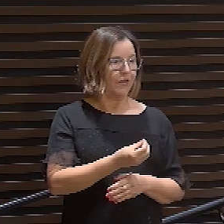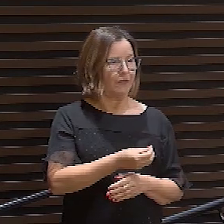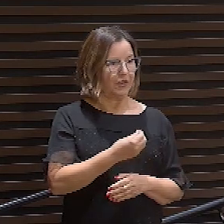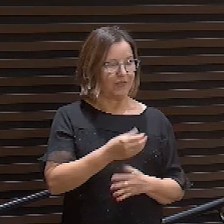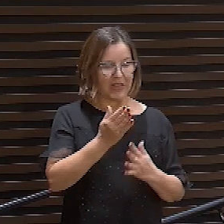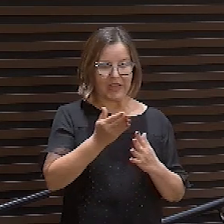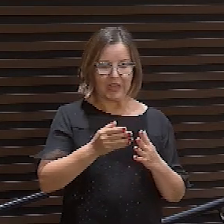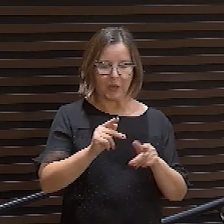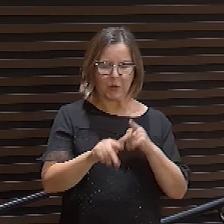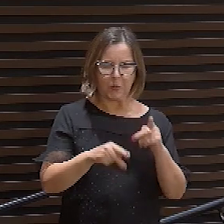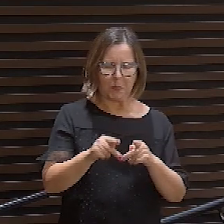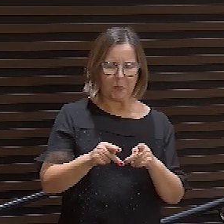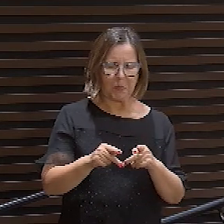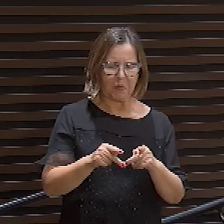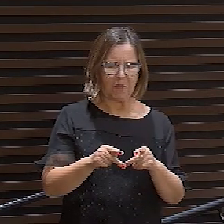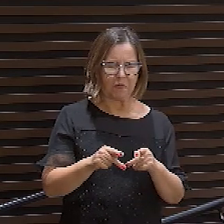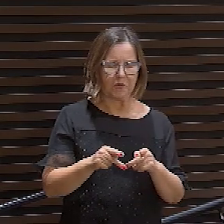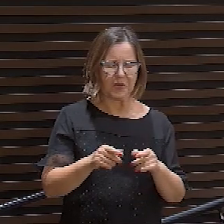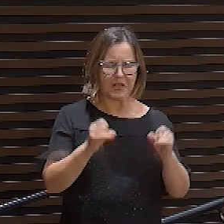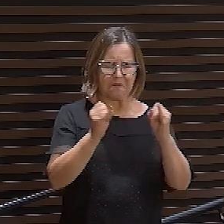Ur, da Caldeia,